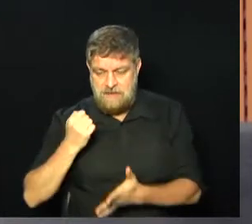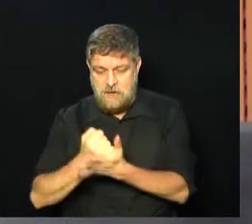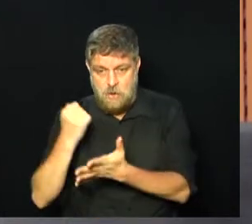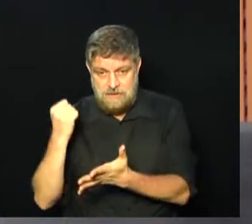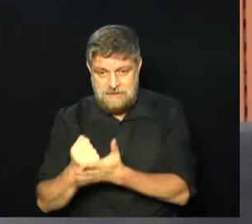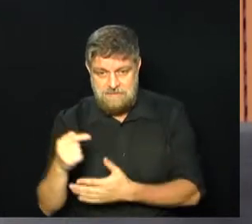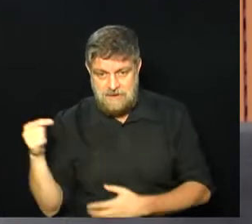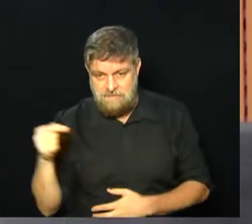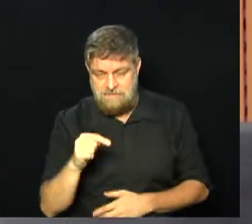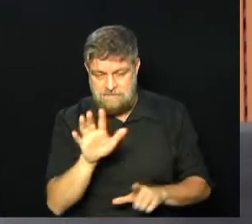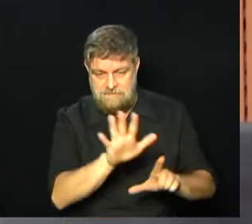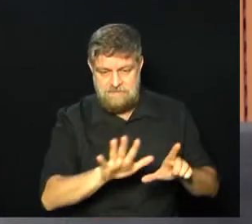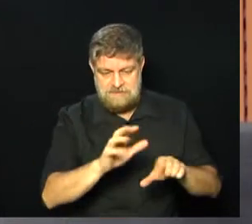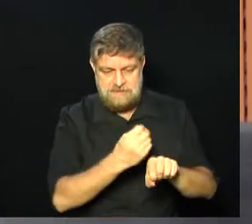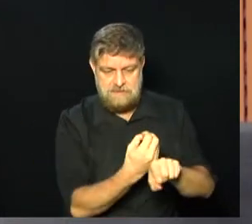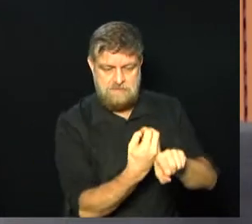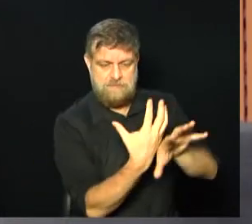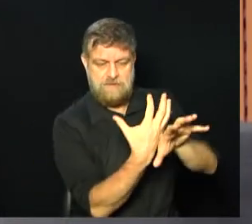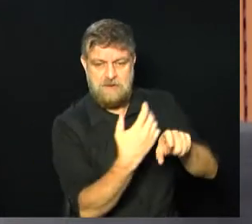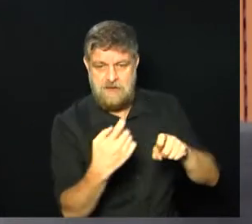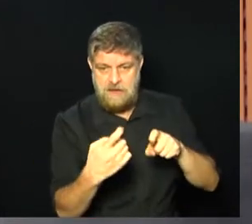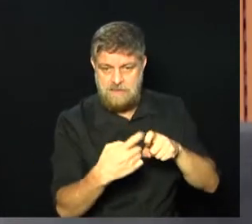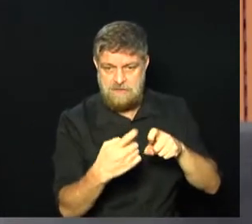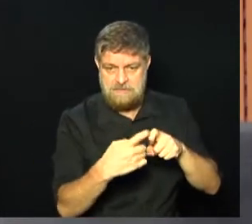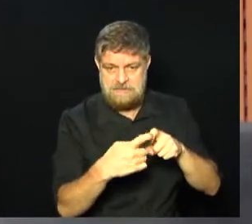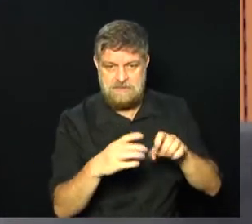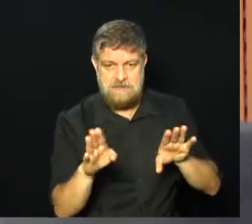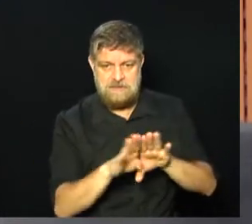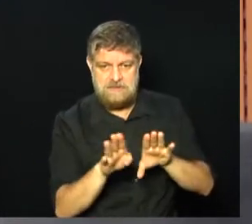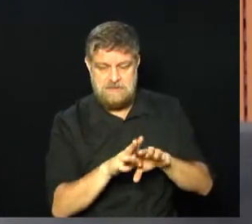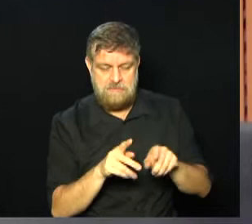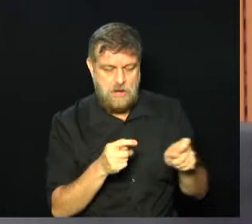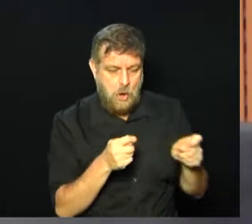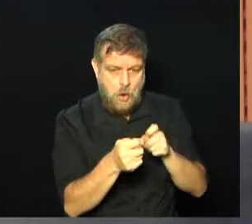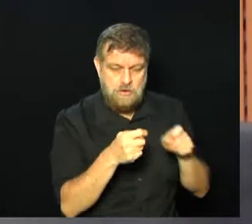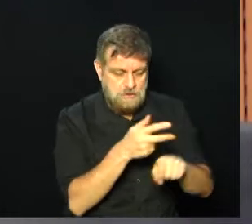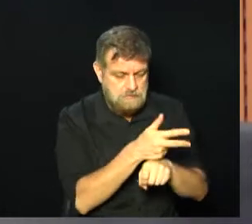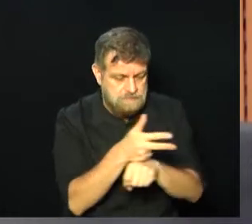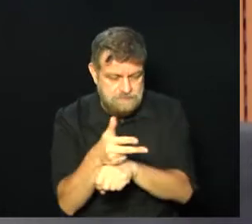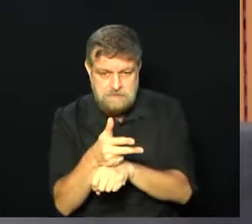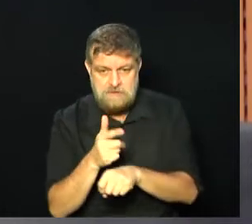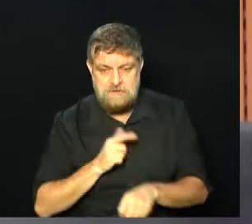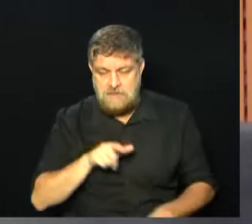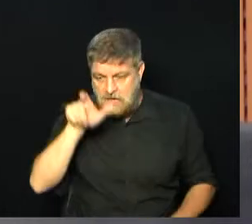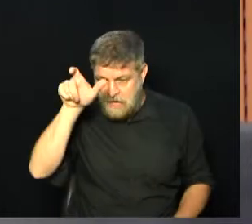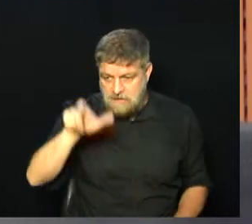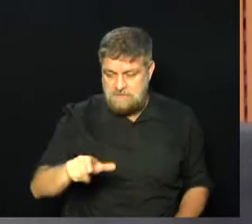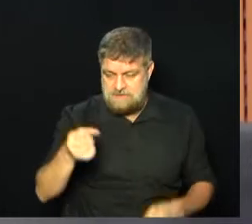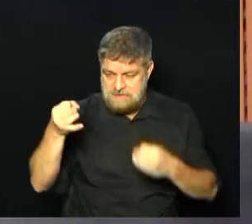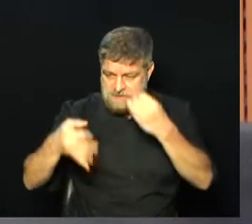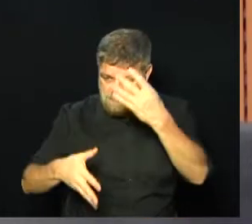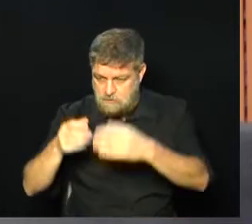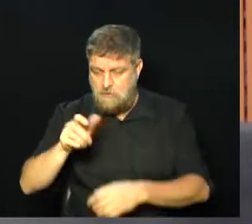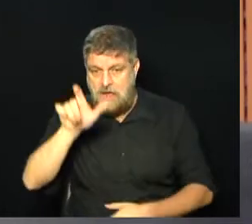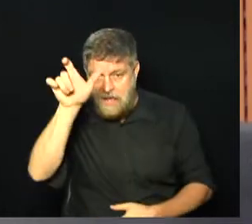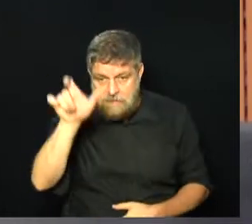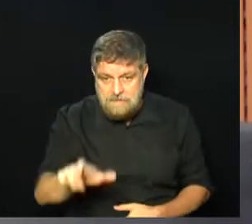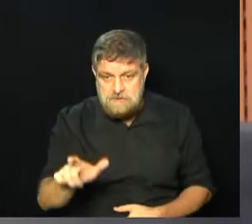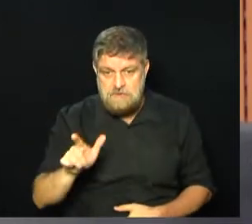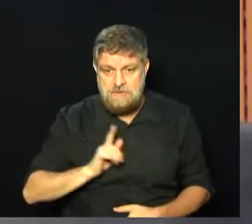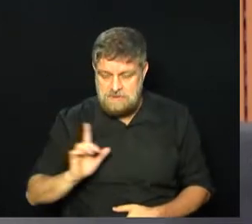colocar uma plataforma de telemedicina, teleinterconsulta, telemonitoramento. O que você colocou é mais um telemonitoramento, quer dizer, a pessoa